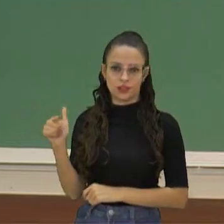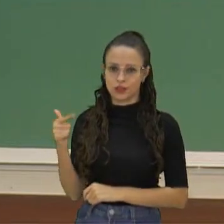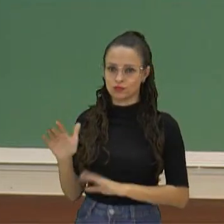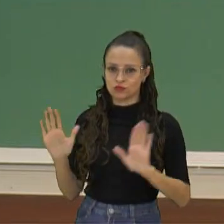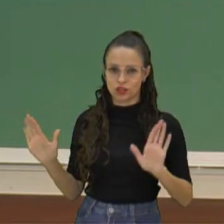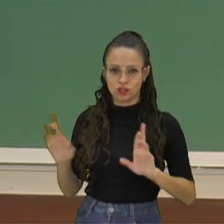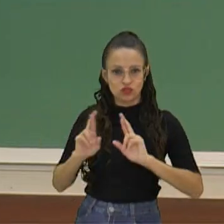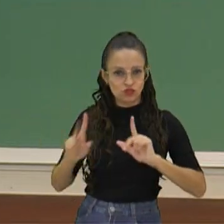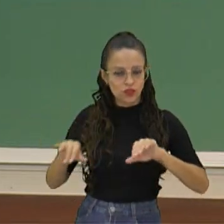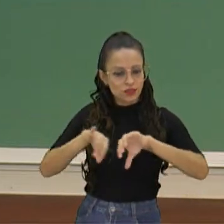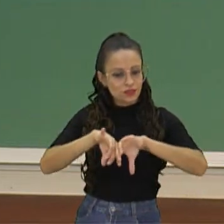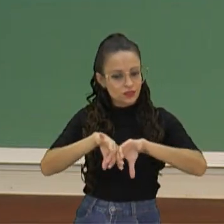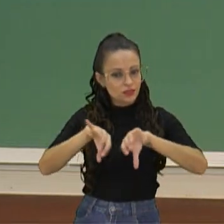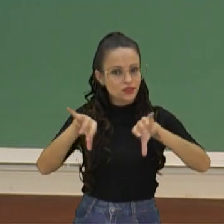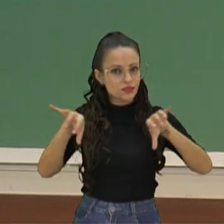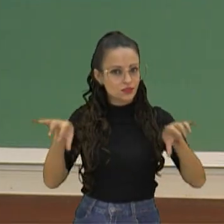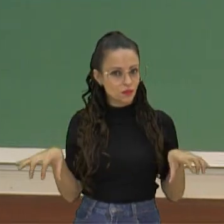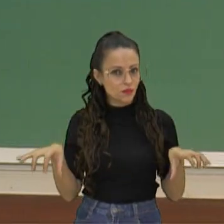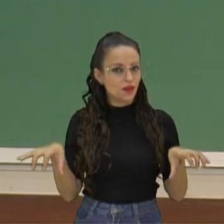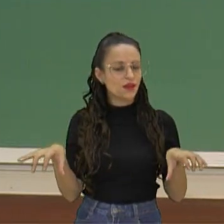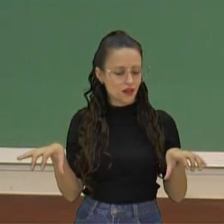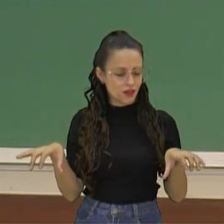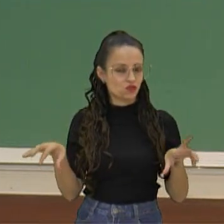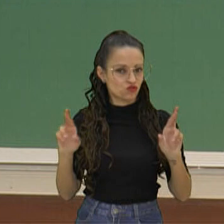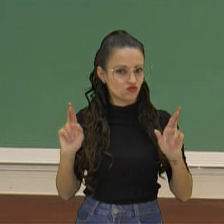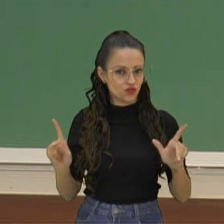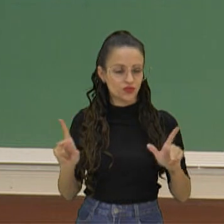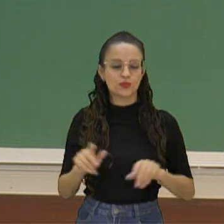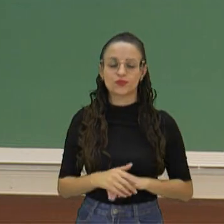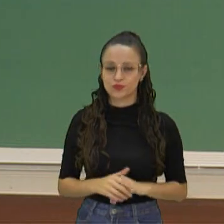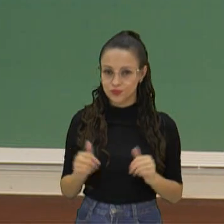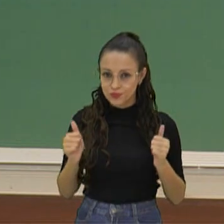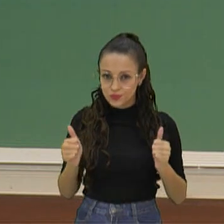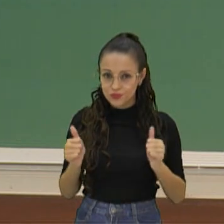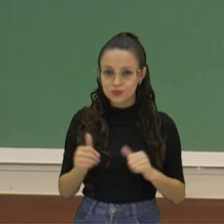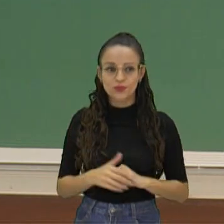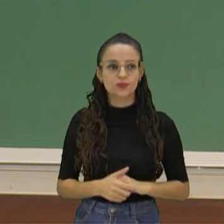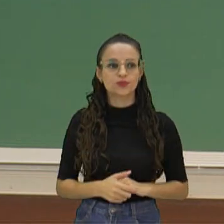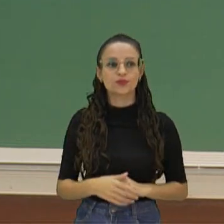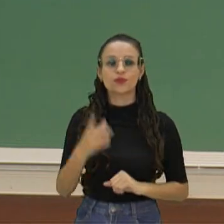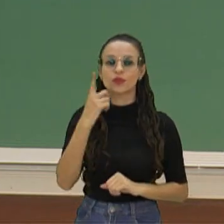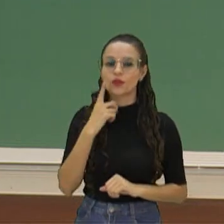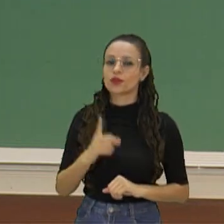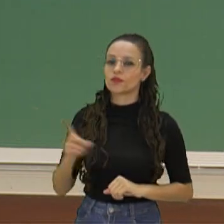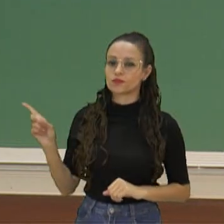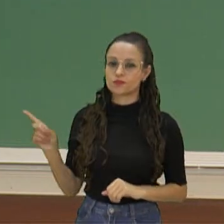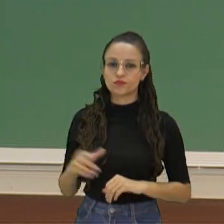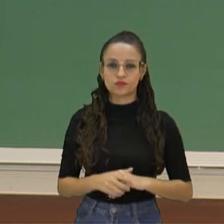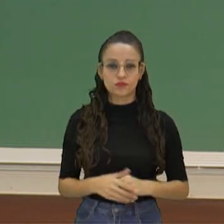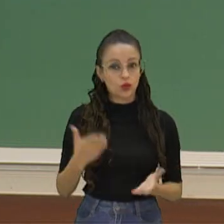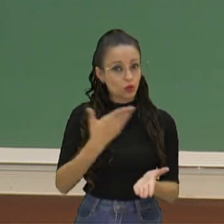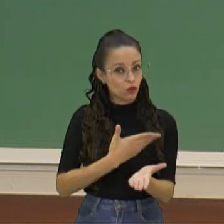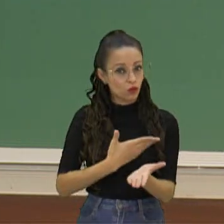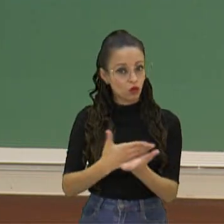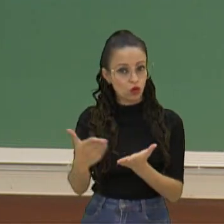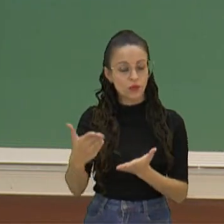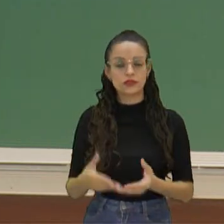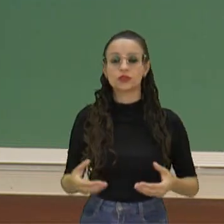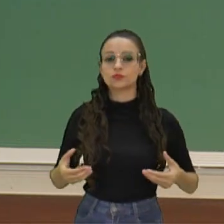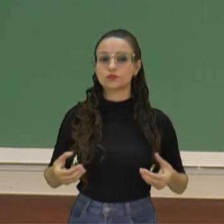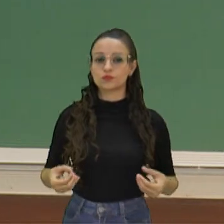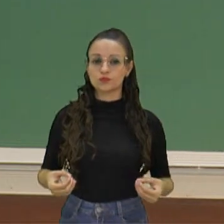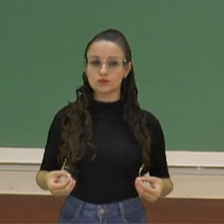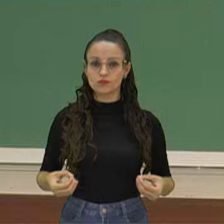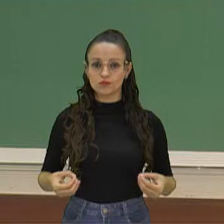uretra é bem separada do sistema reprodutor feminino, certo? Então vamos lá, gente. Começando pelos